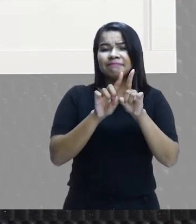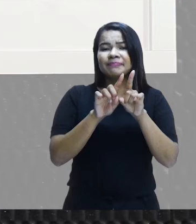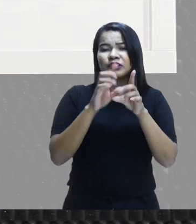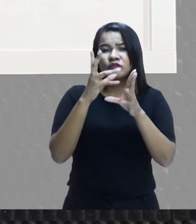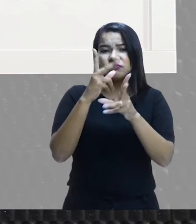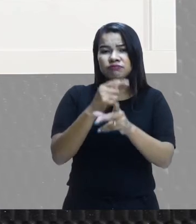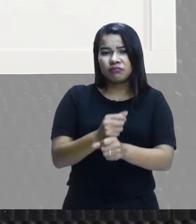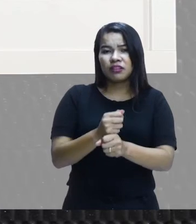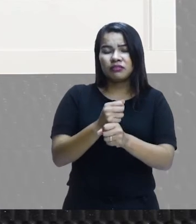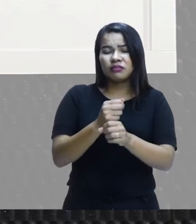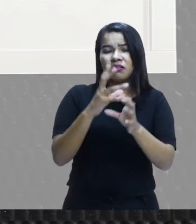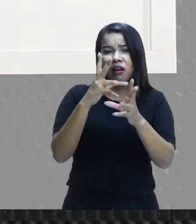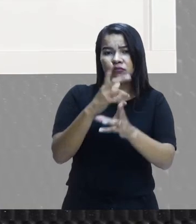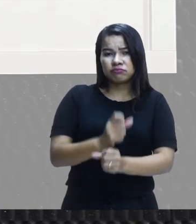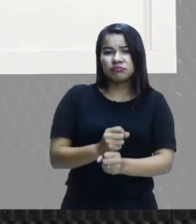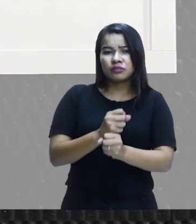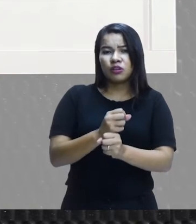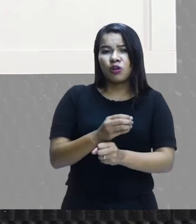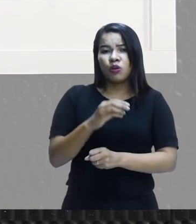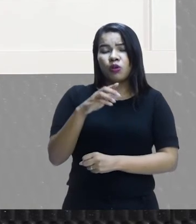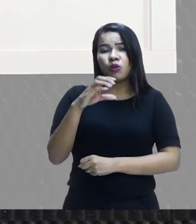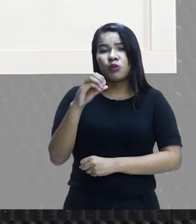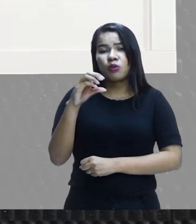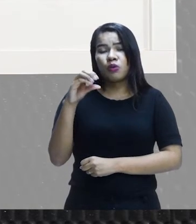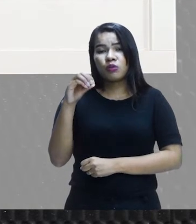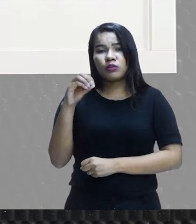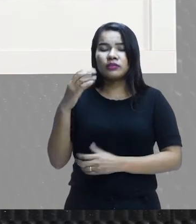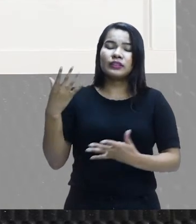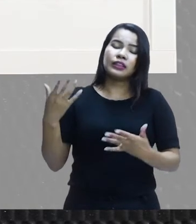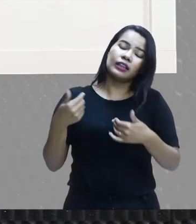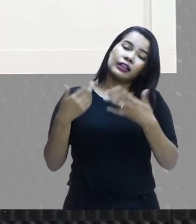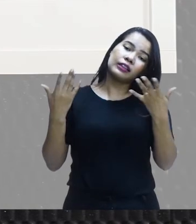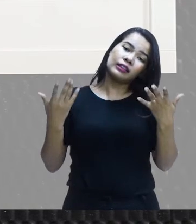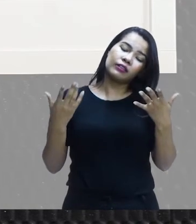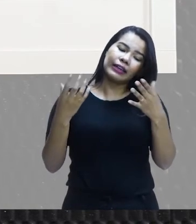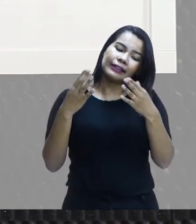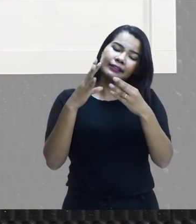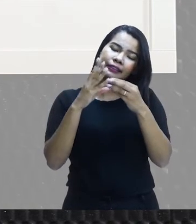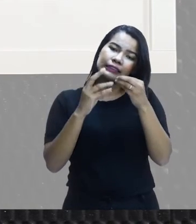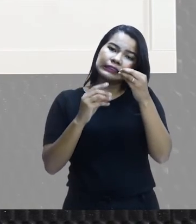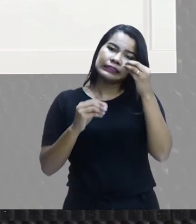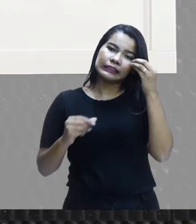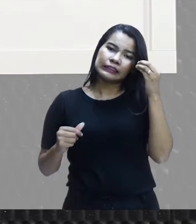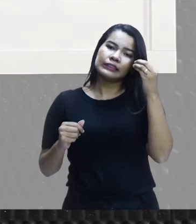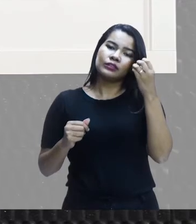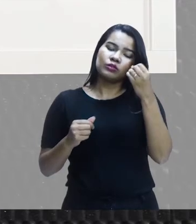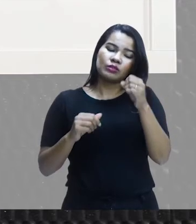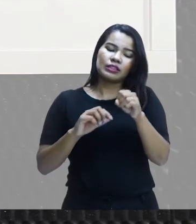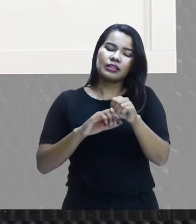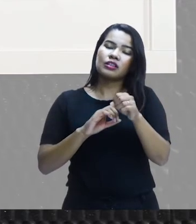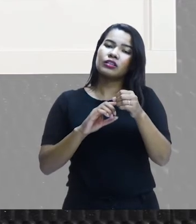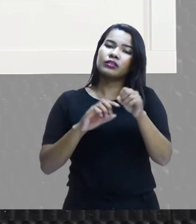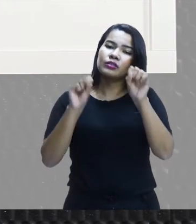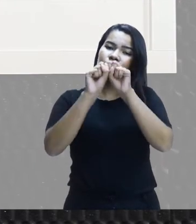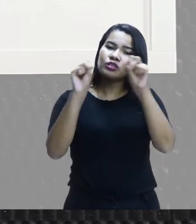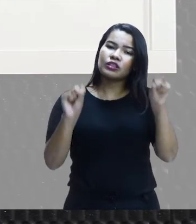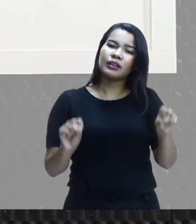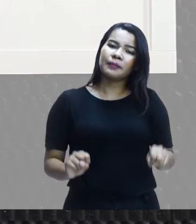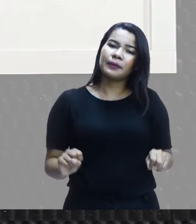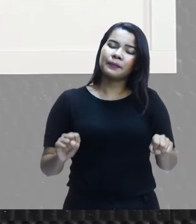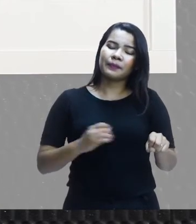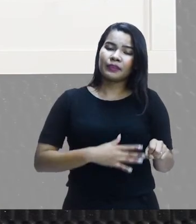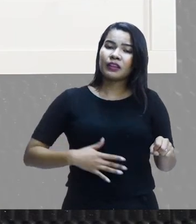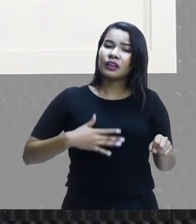ela faz cocô, porque o abdômen sofre uma dilatação de tanto sangue, então ela é pressionada, a musculatura no sistema digestório, ela faz cocô, e